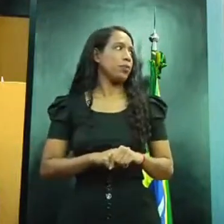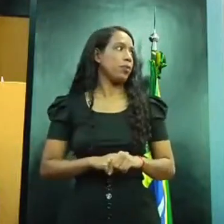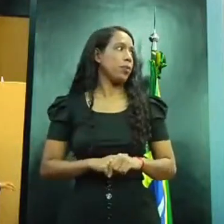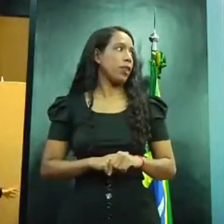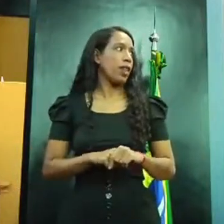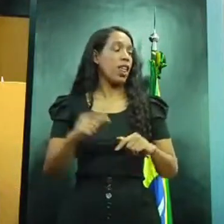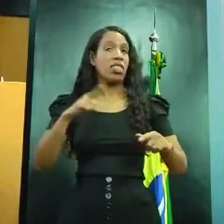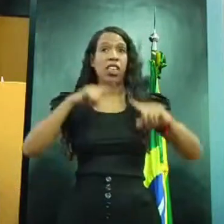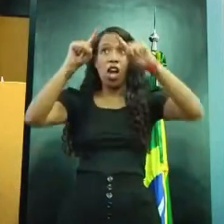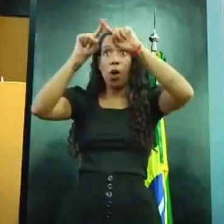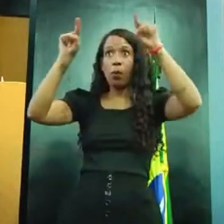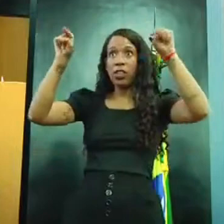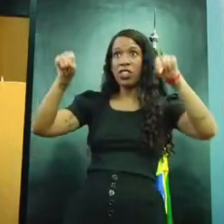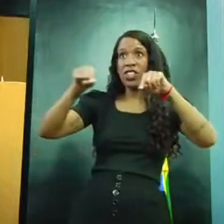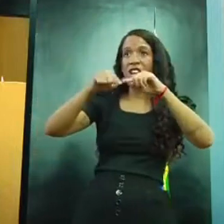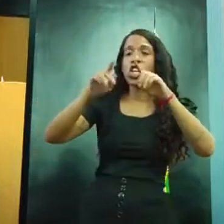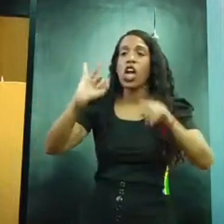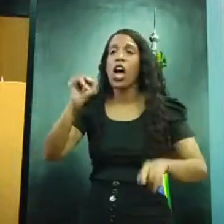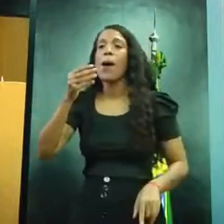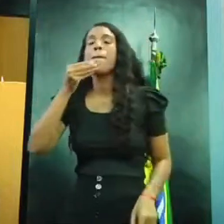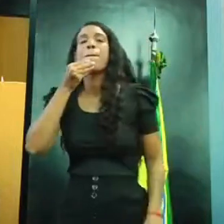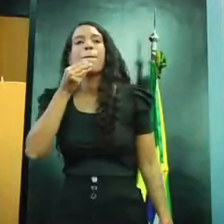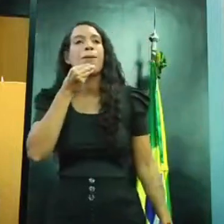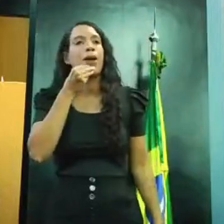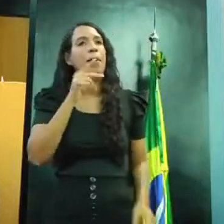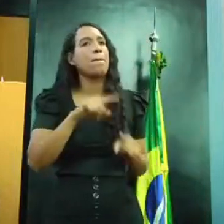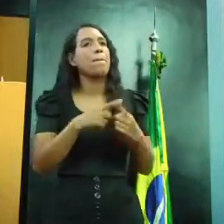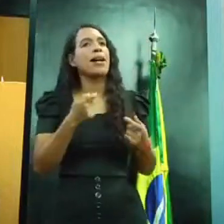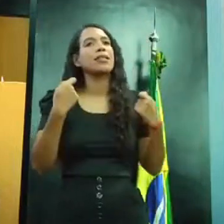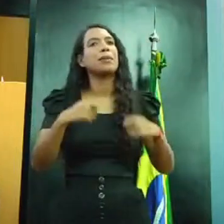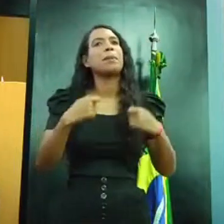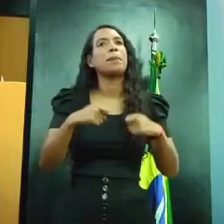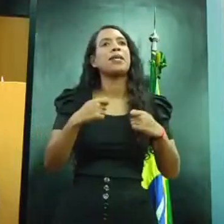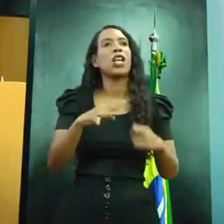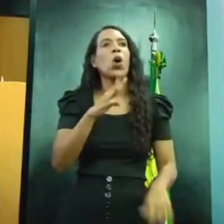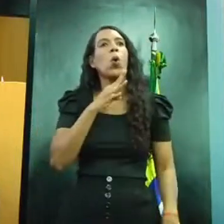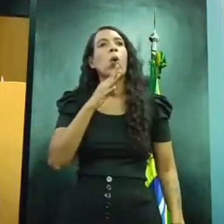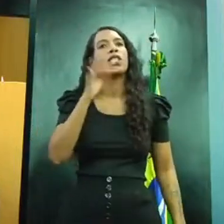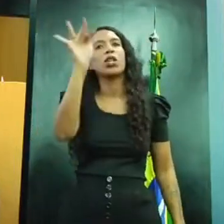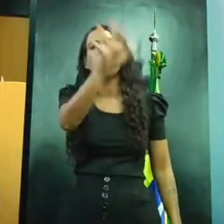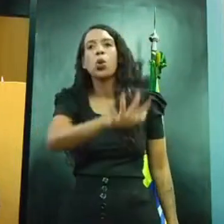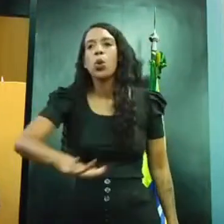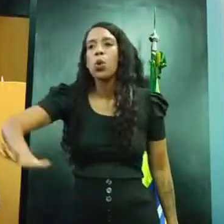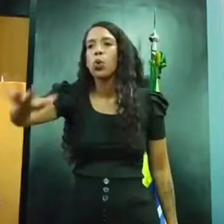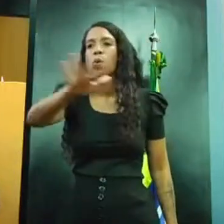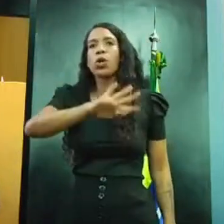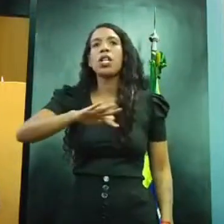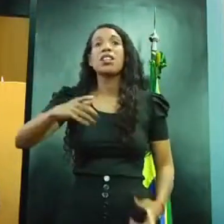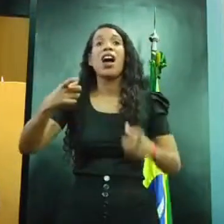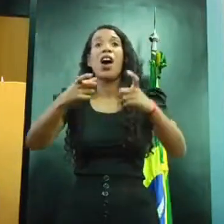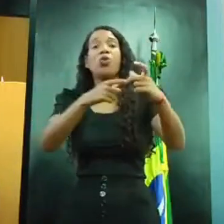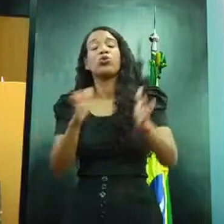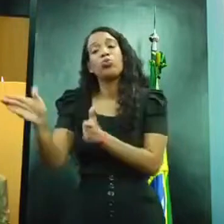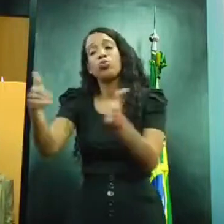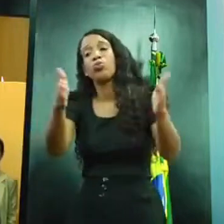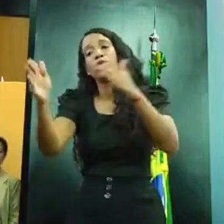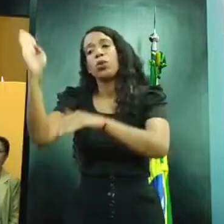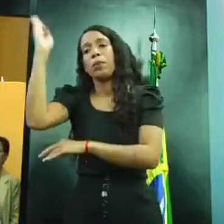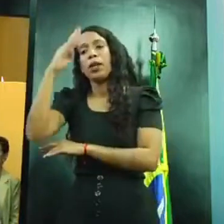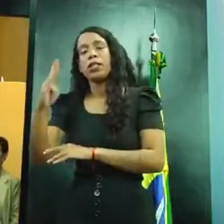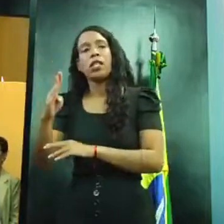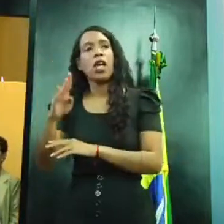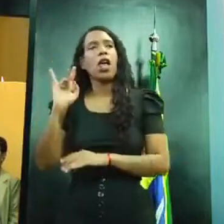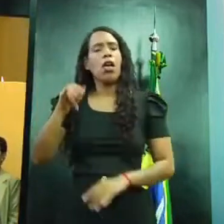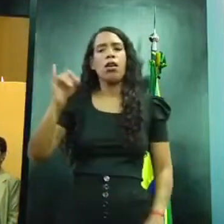temos uma janela de oportunidade gigantesca, mas para isso a gente precisa ter coesão da nação num rumo para o país. E essa